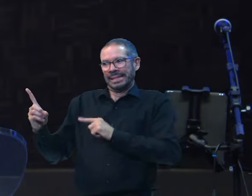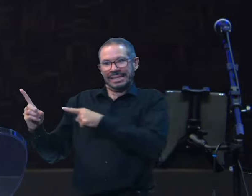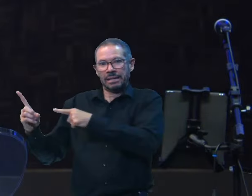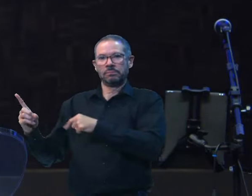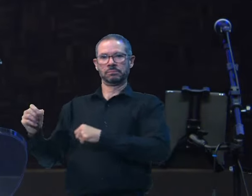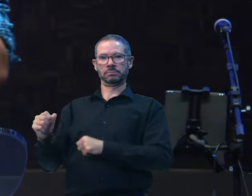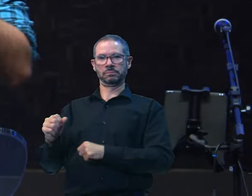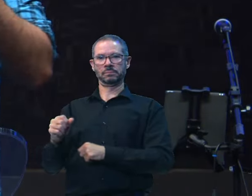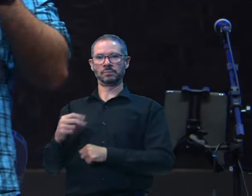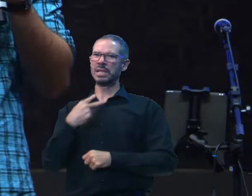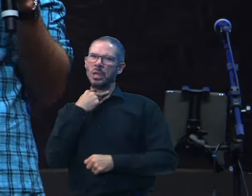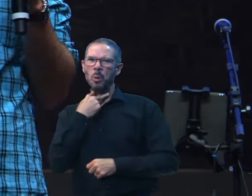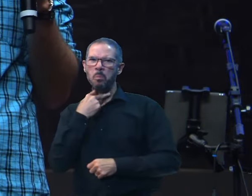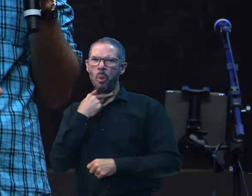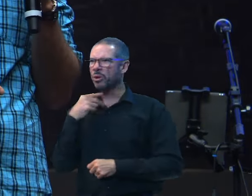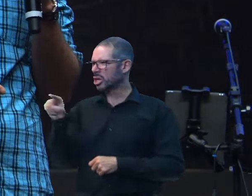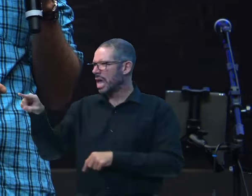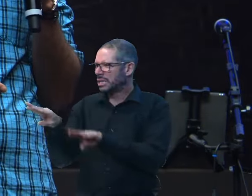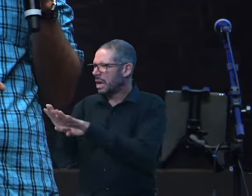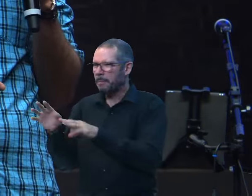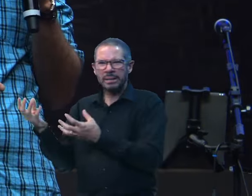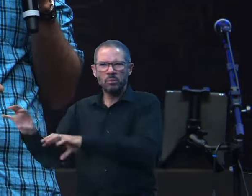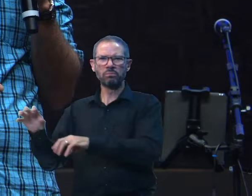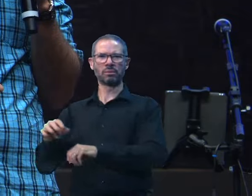Se eu não posso ter, ele também não vai ter.